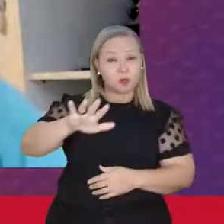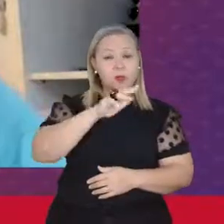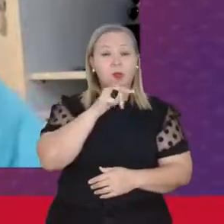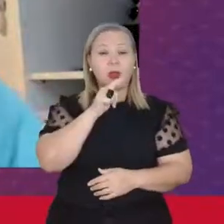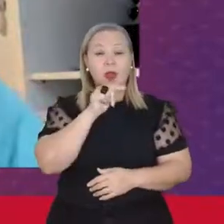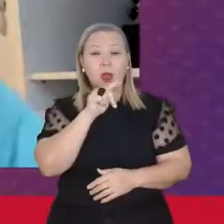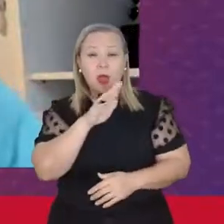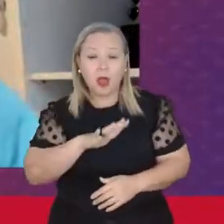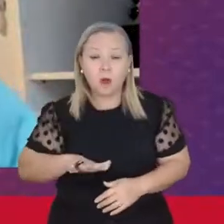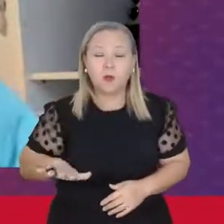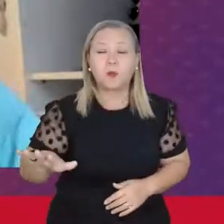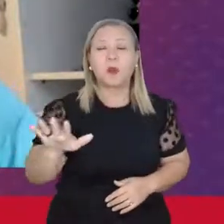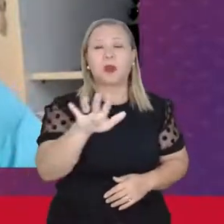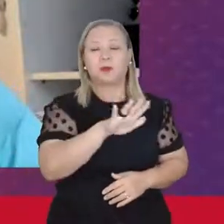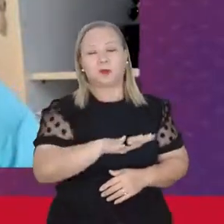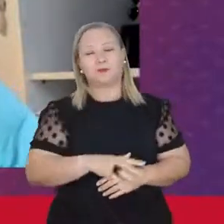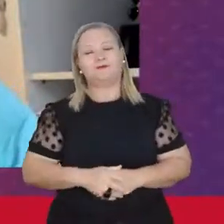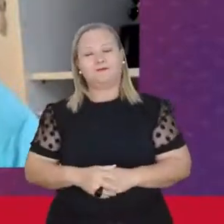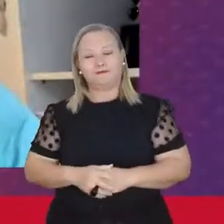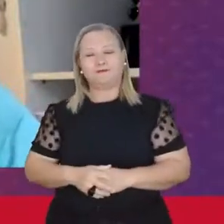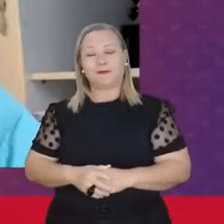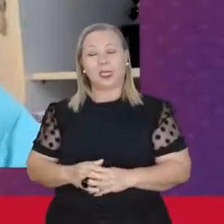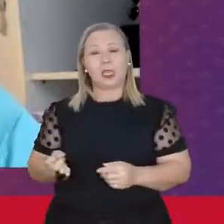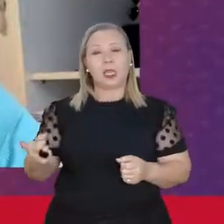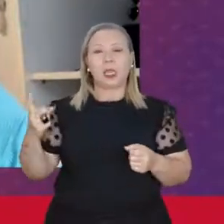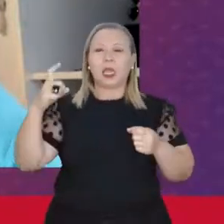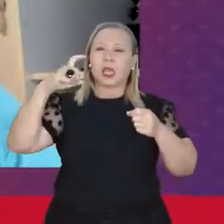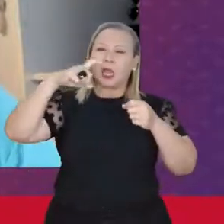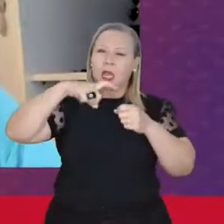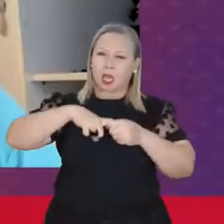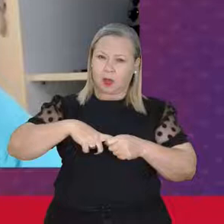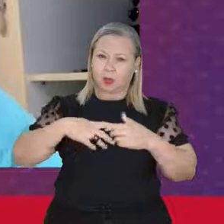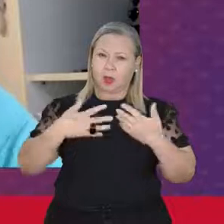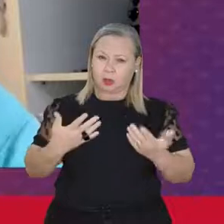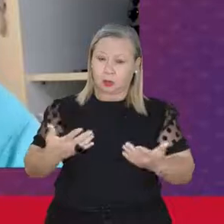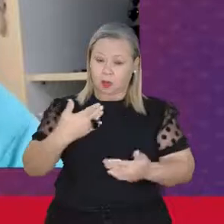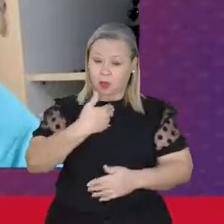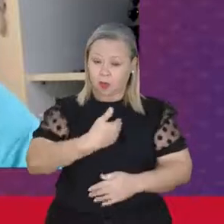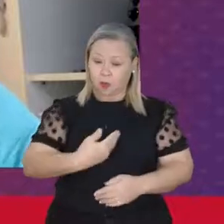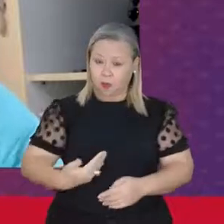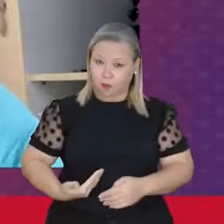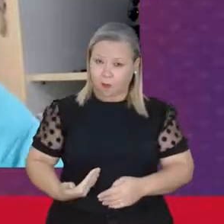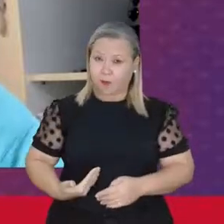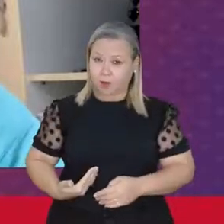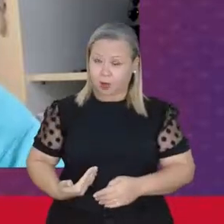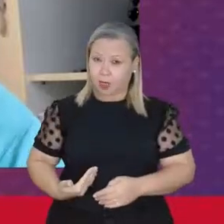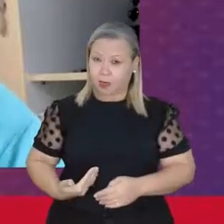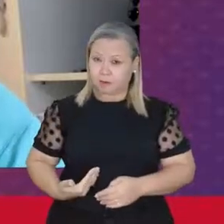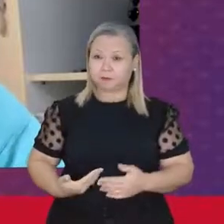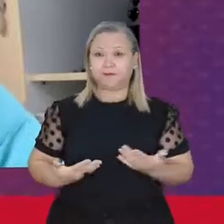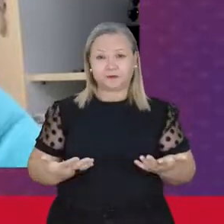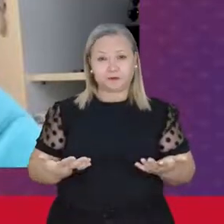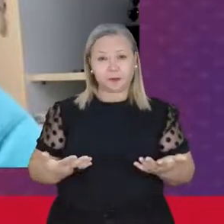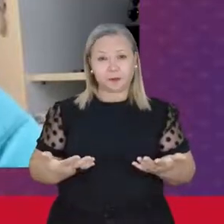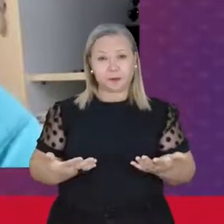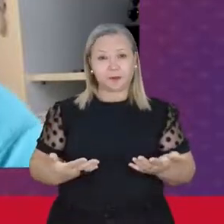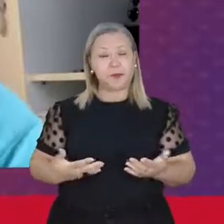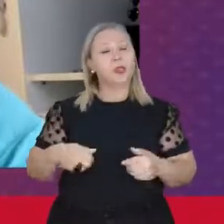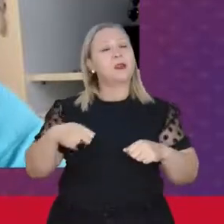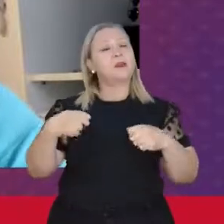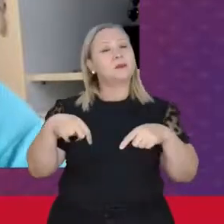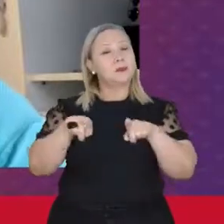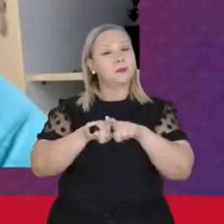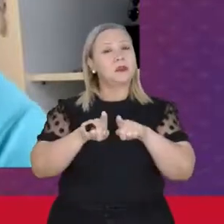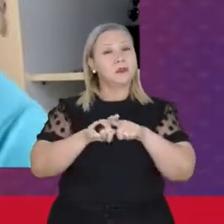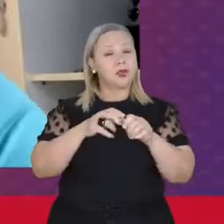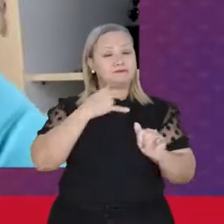para Todos, e ao retornar, né, ao governo, nós não vamos fugir do internet para